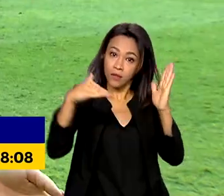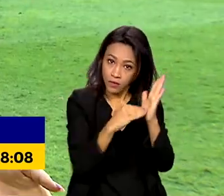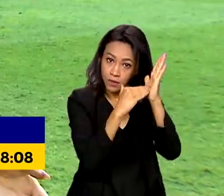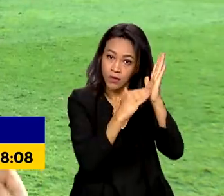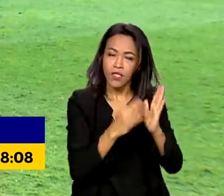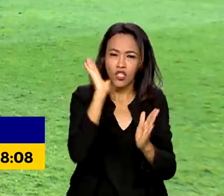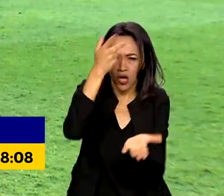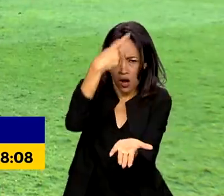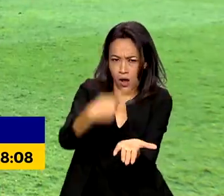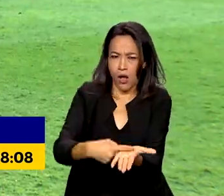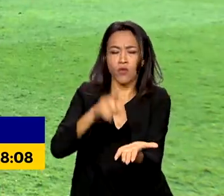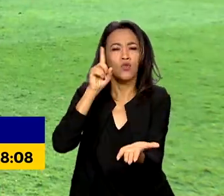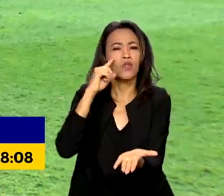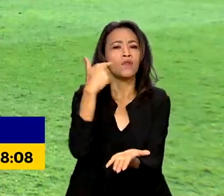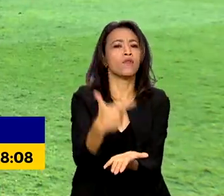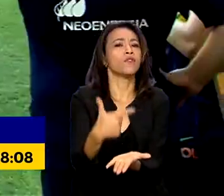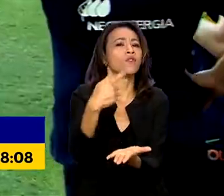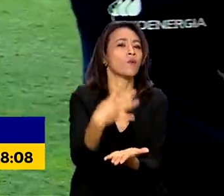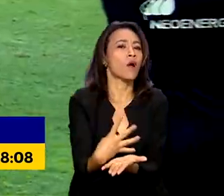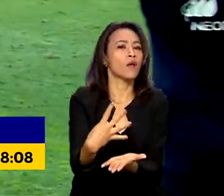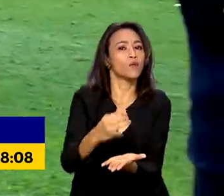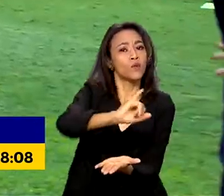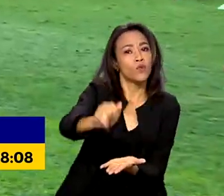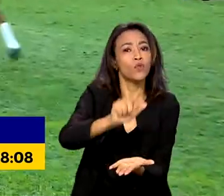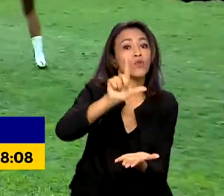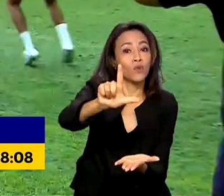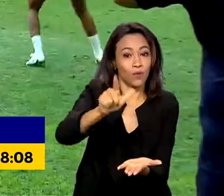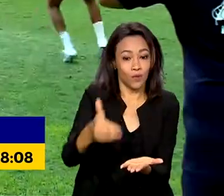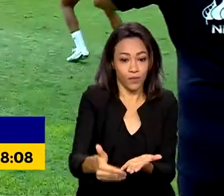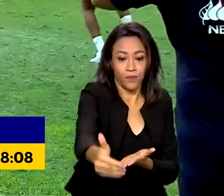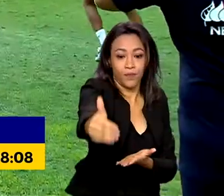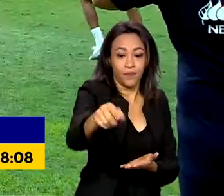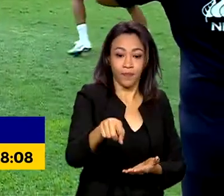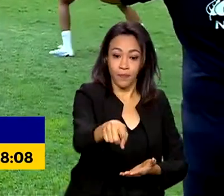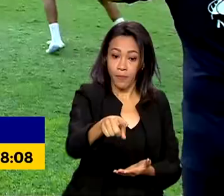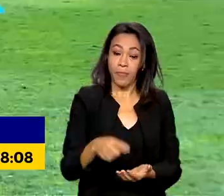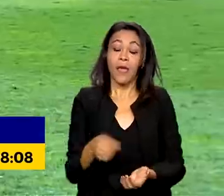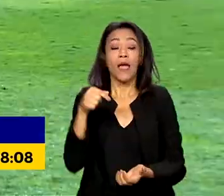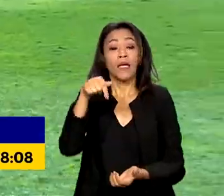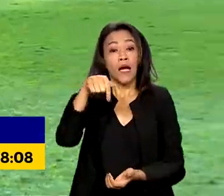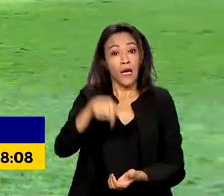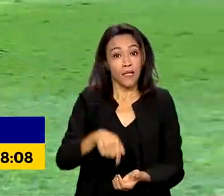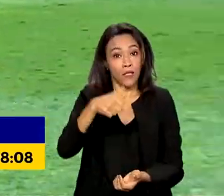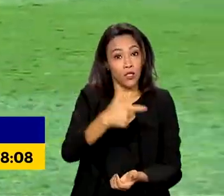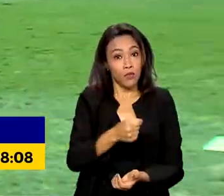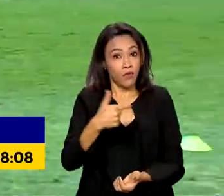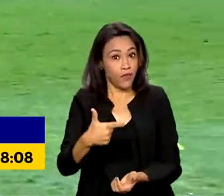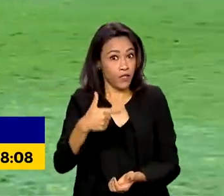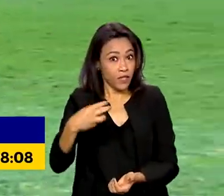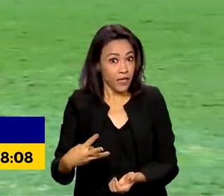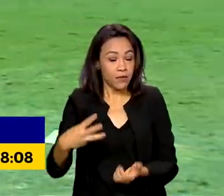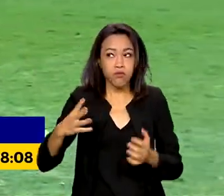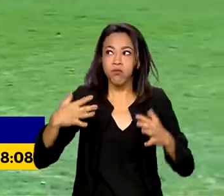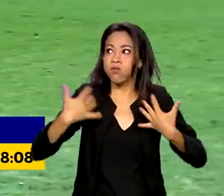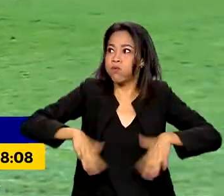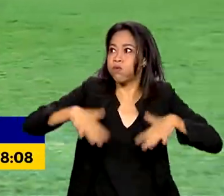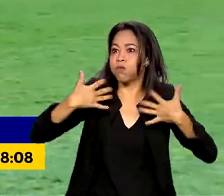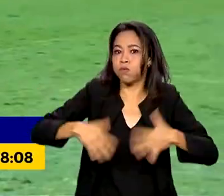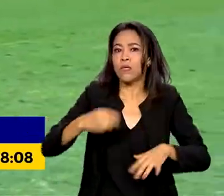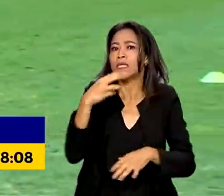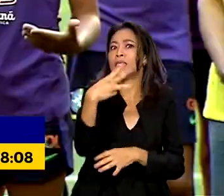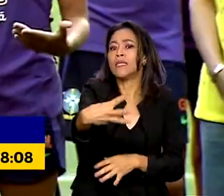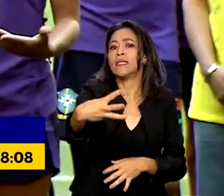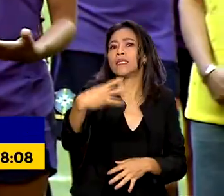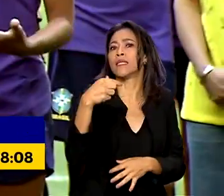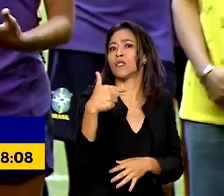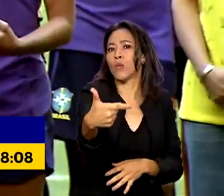está marcada para o dia 24 de julho. A Copa Feminina de 2023 será a maior da história, com 32